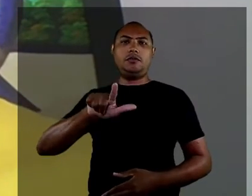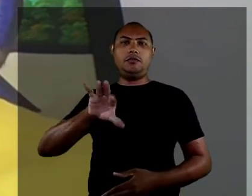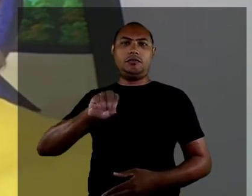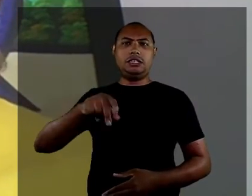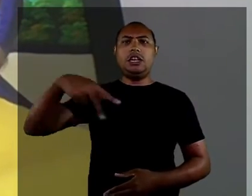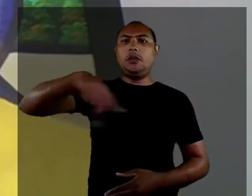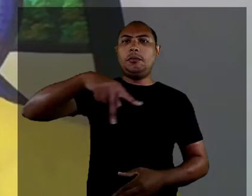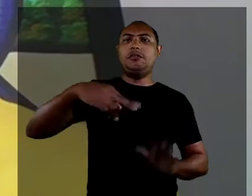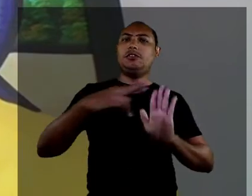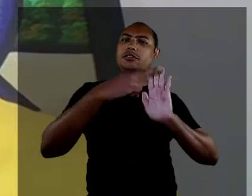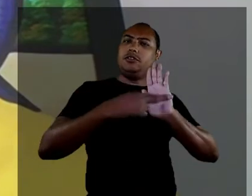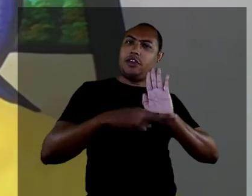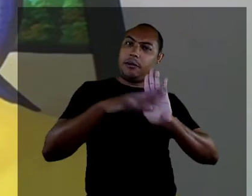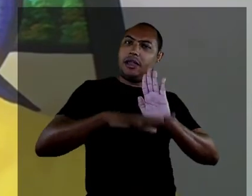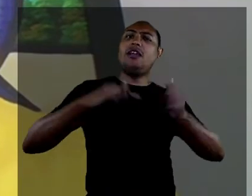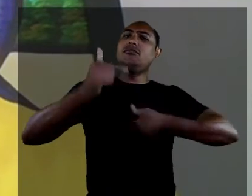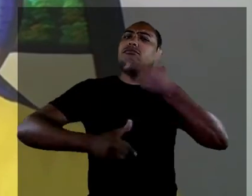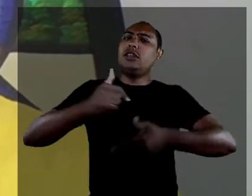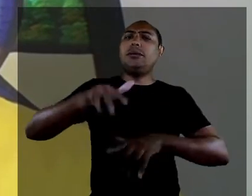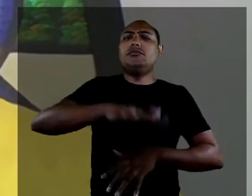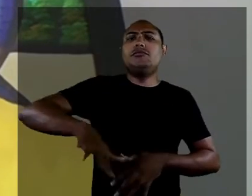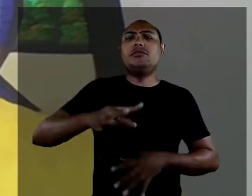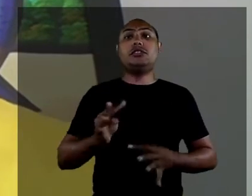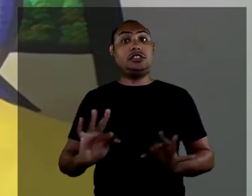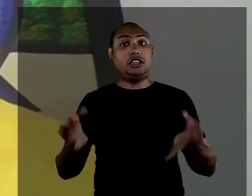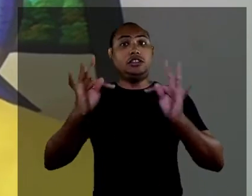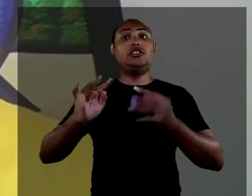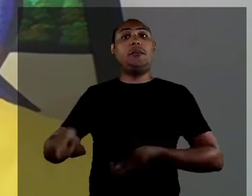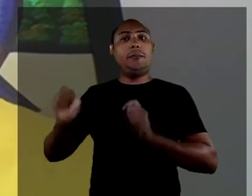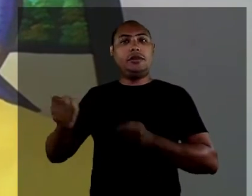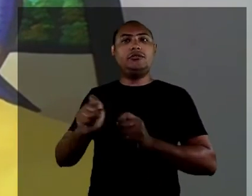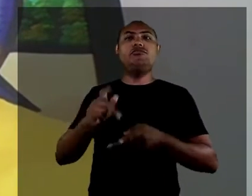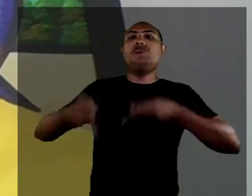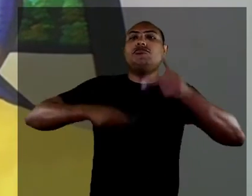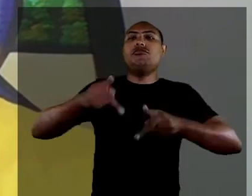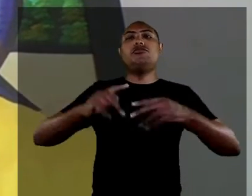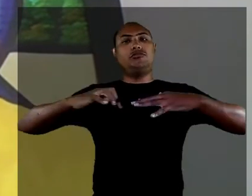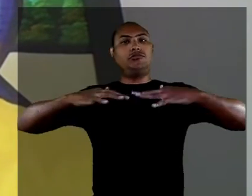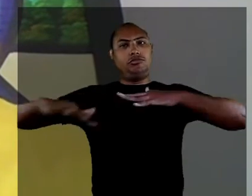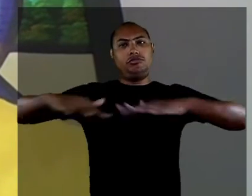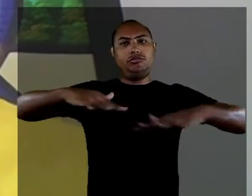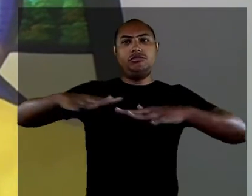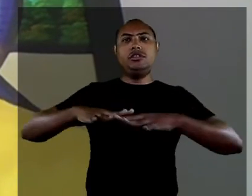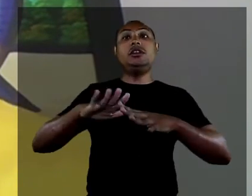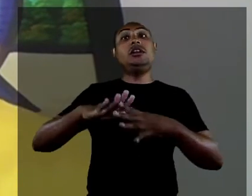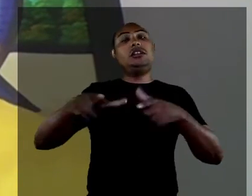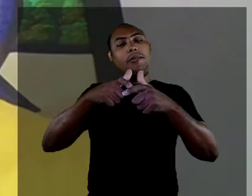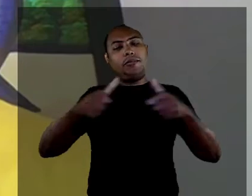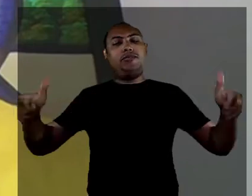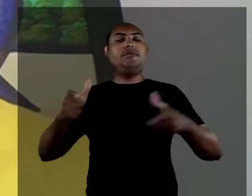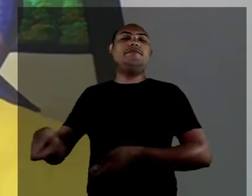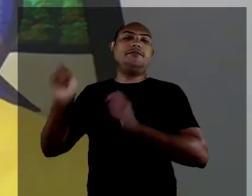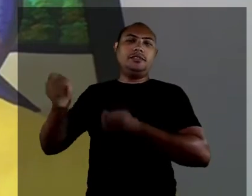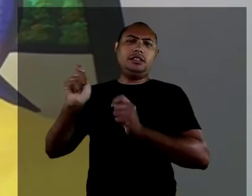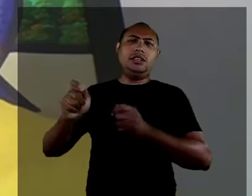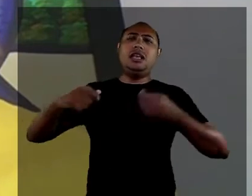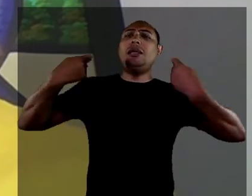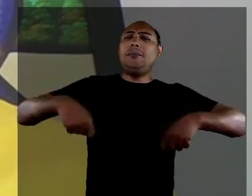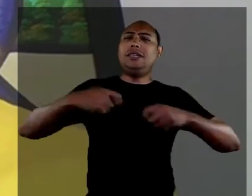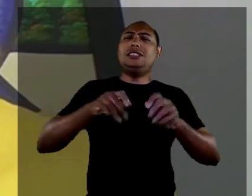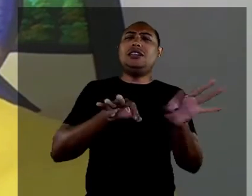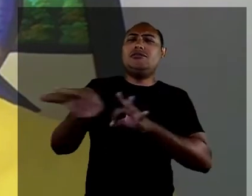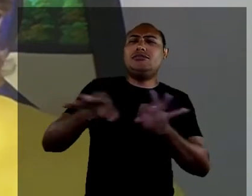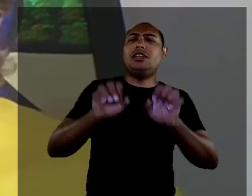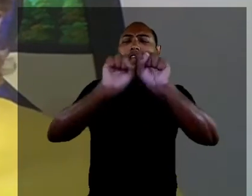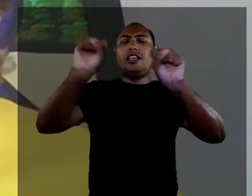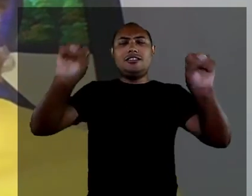Eu sou Marcelo Freitas, professor da UFRB, e atuo nas áreas de tecnologia de pesca, dinâmica de populações pesqueiras e extensão